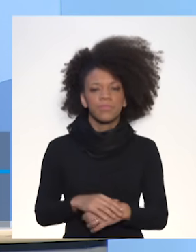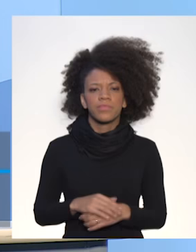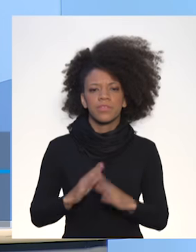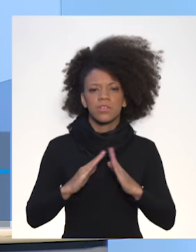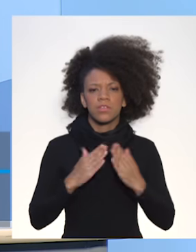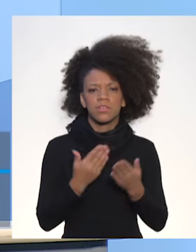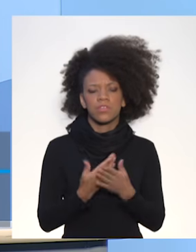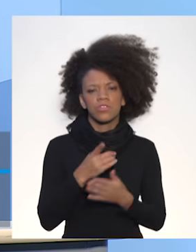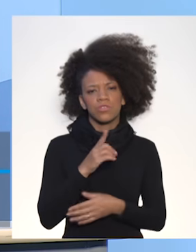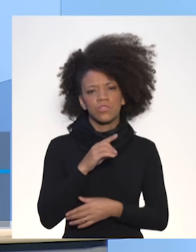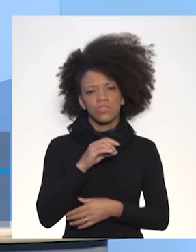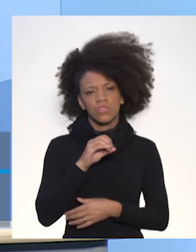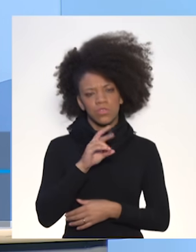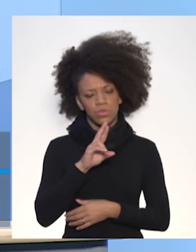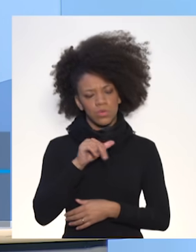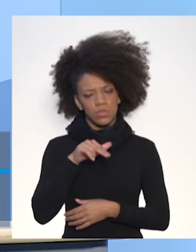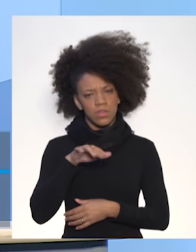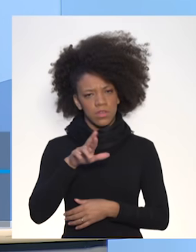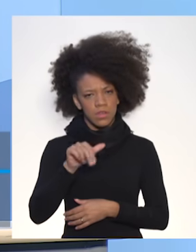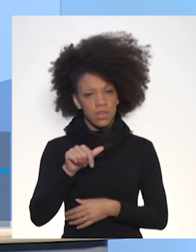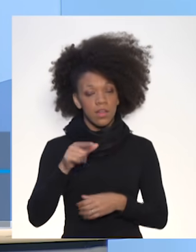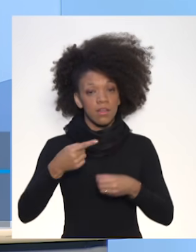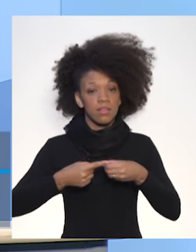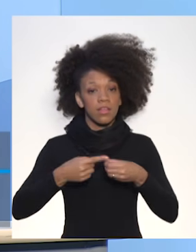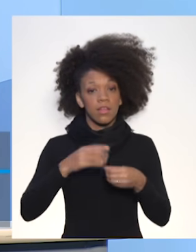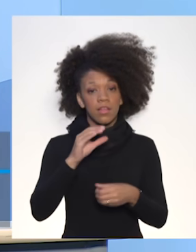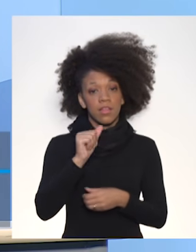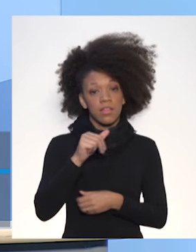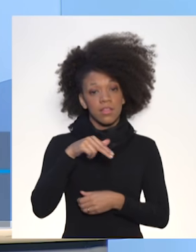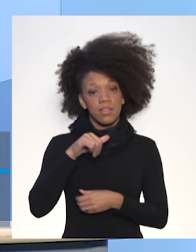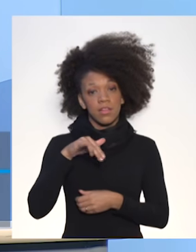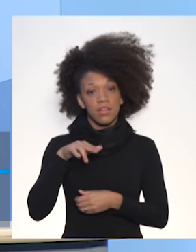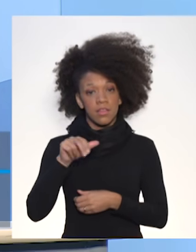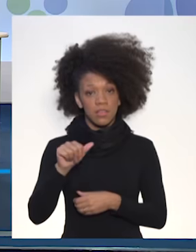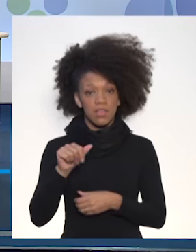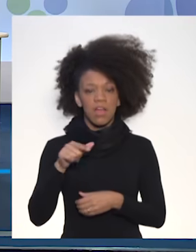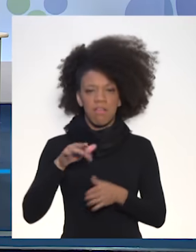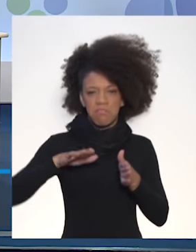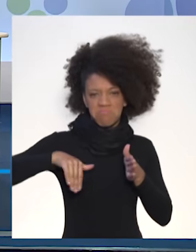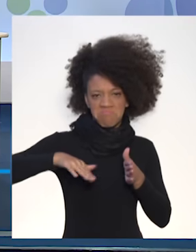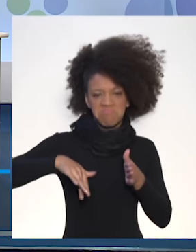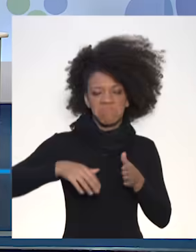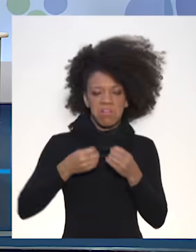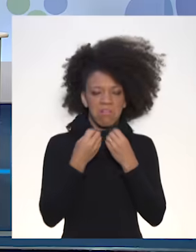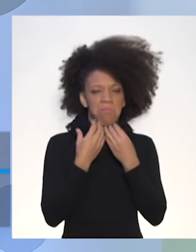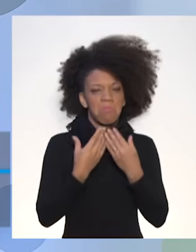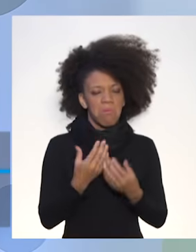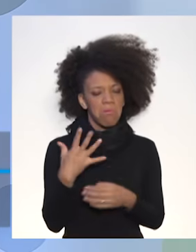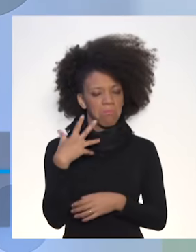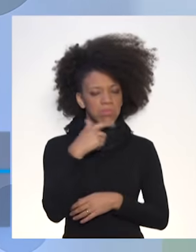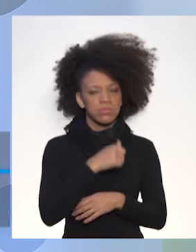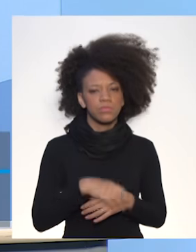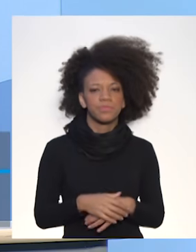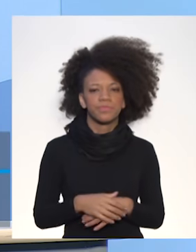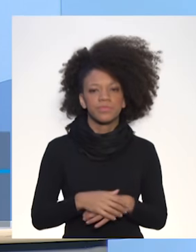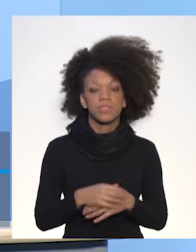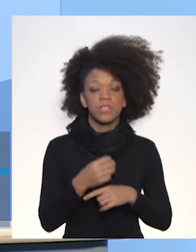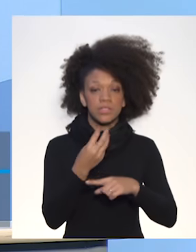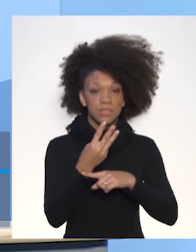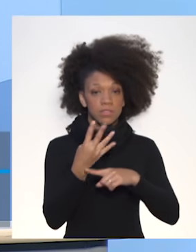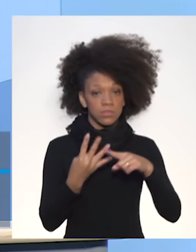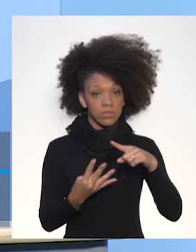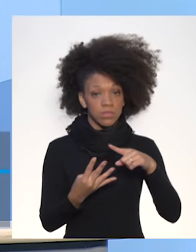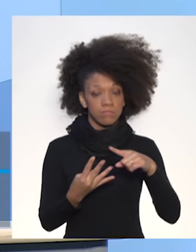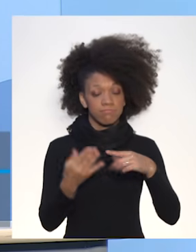Escola de Norá Silva dos Santos, lá em Cananéia. Olha aí. Litoralzão, né? Cananéia é um lugar muito bom, né? Muito bonito. 3/4.